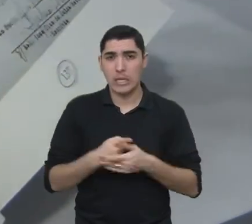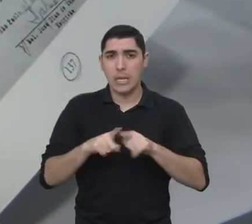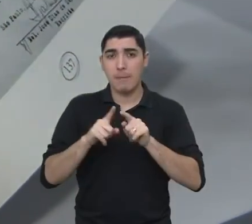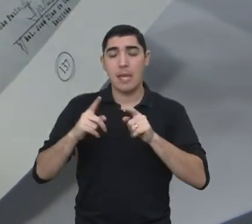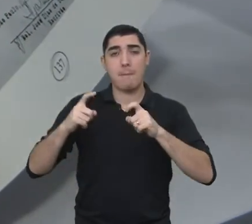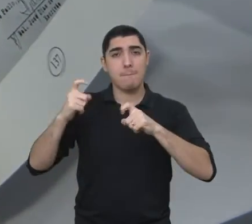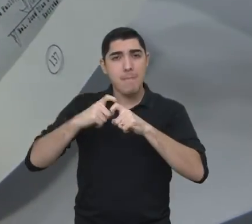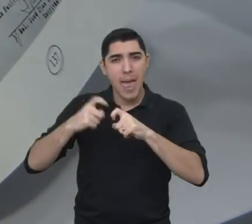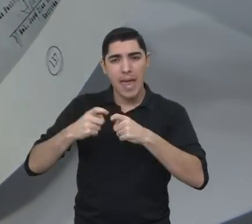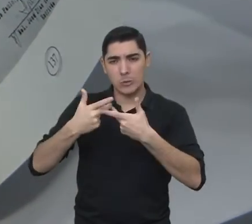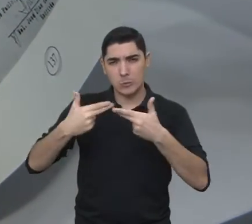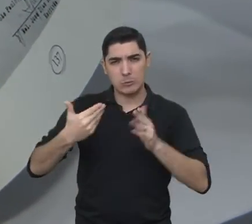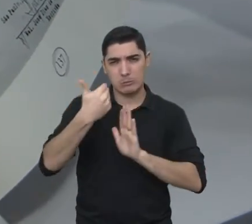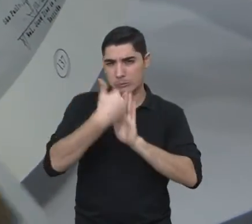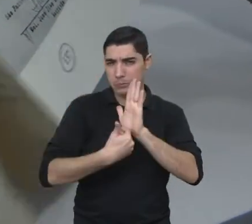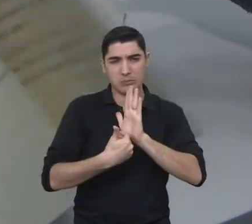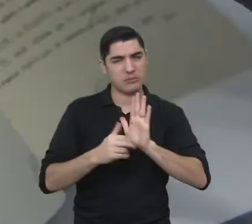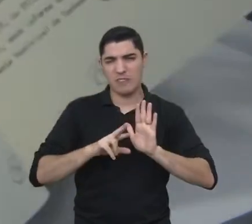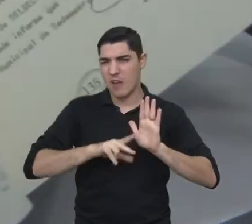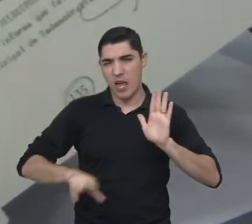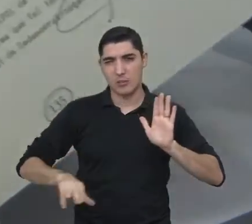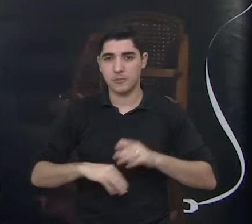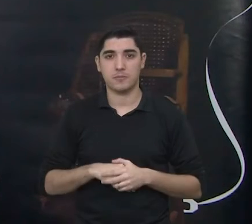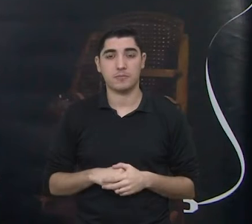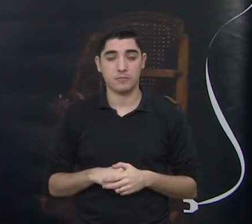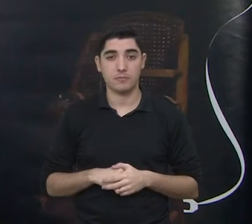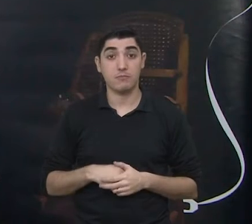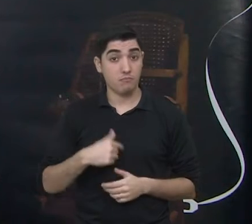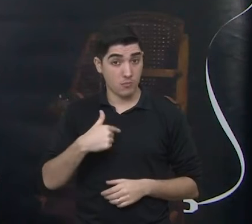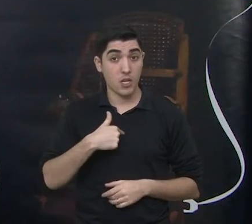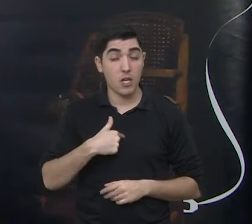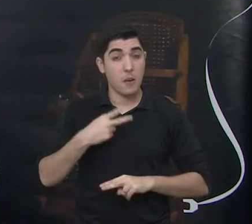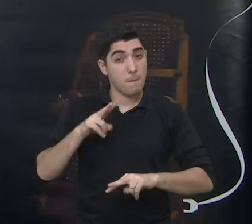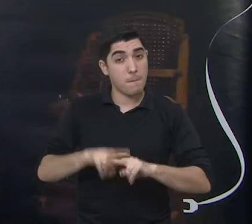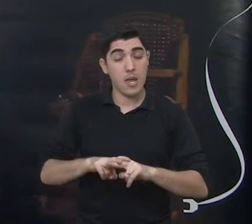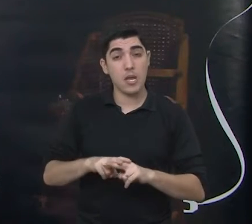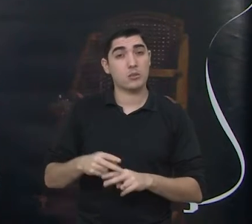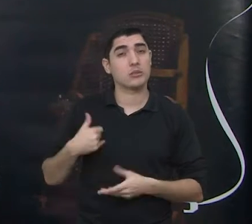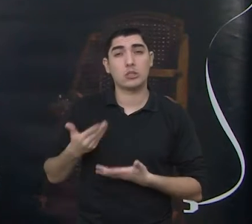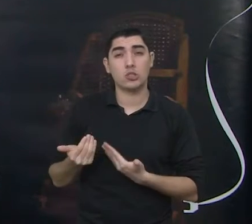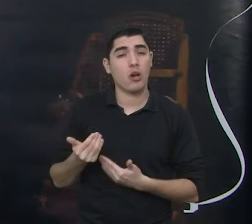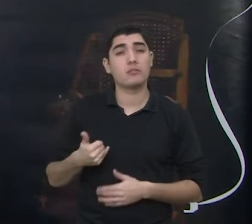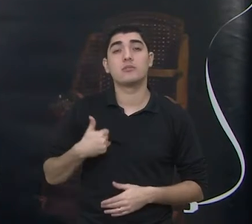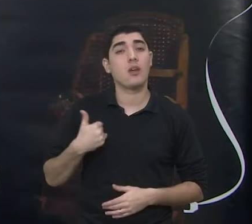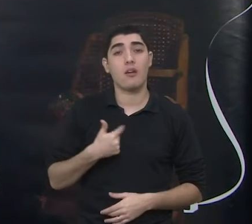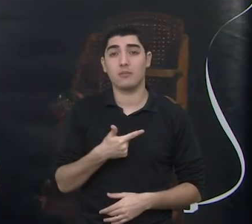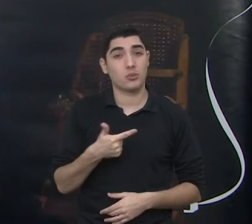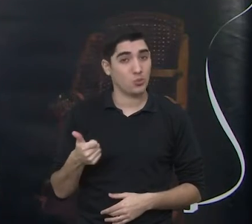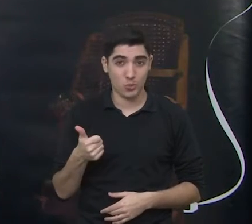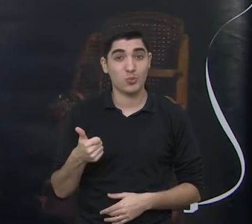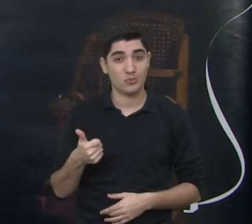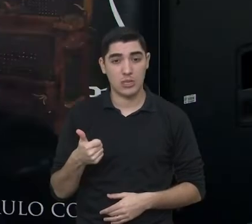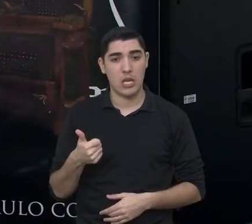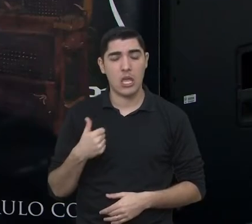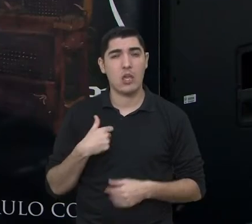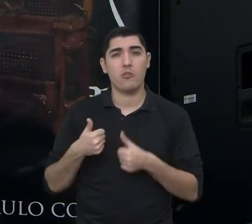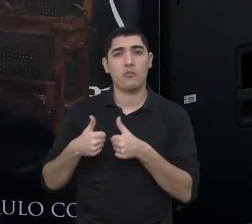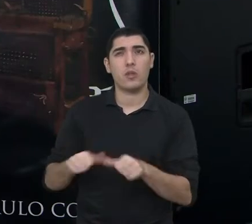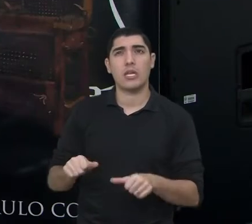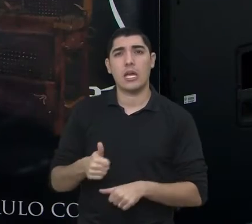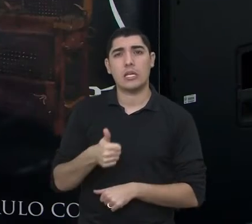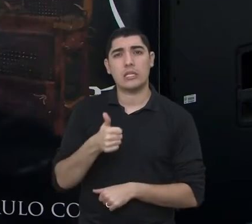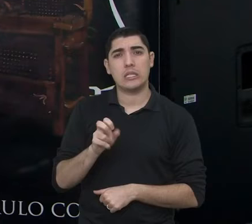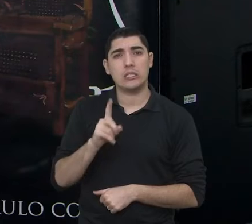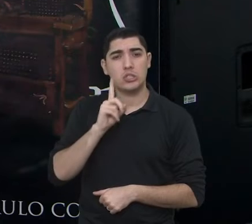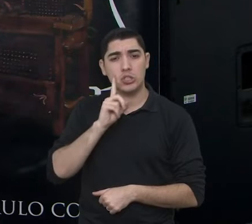relatos médicos, entre outros assuntos. Eu fui preso muito jovem, 21 anos. Certo?